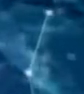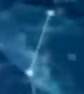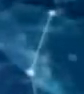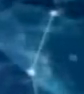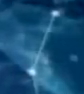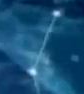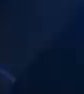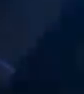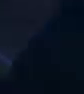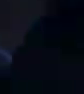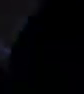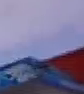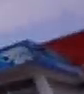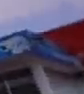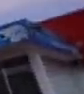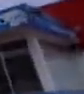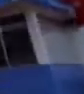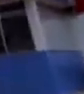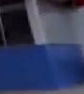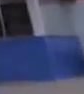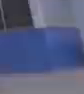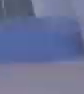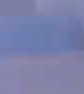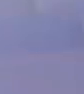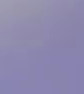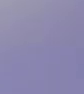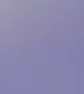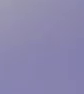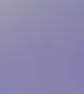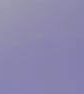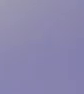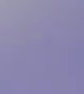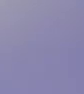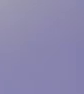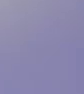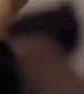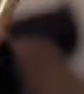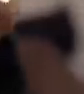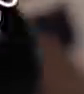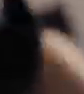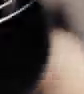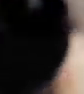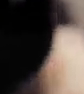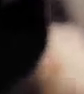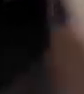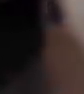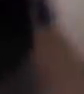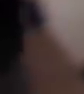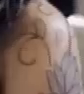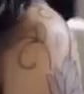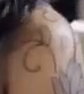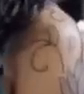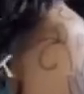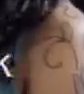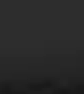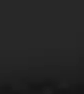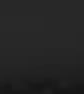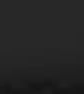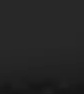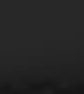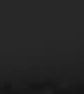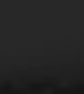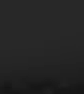Eleições 2016. Oferecimento 3D Alarmes. Insegurança nunca mais. Guaraná Real Long Neck. Girou,